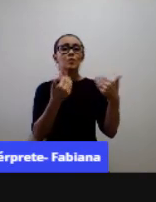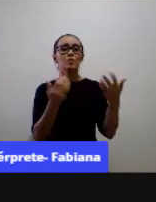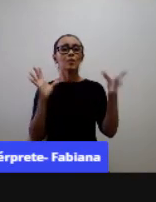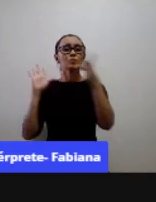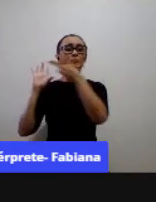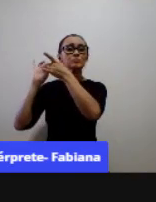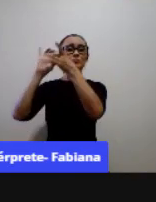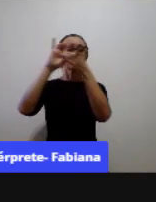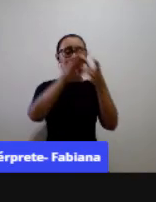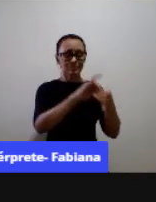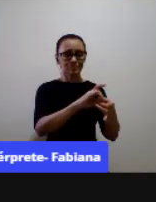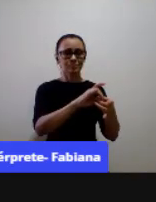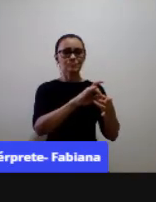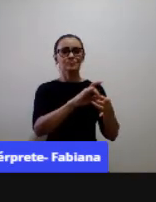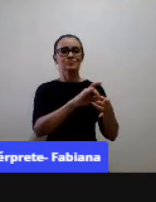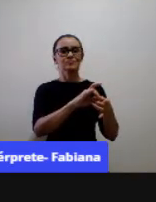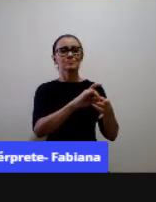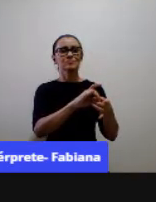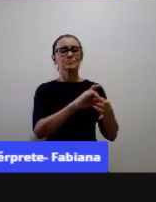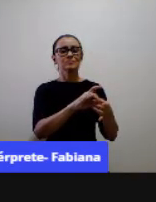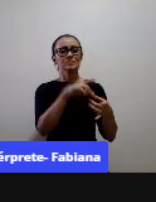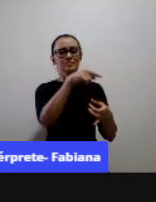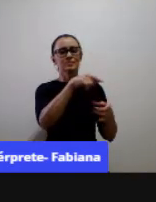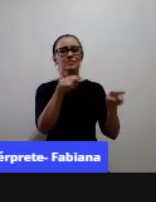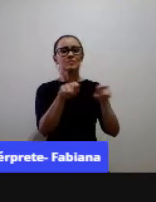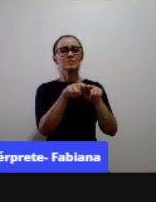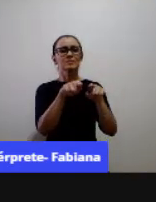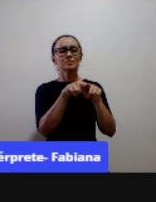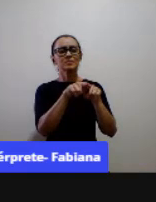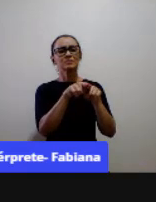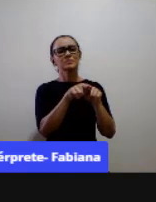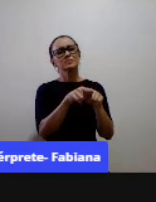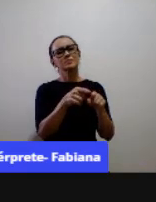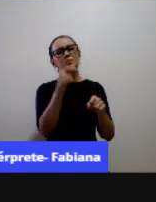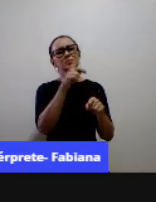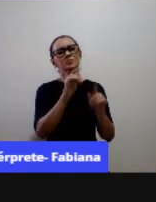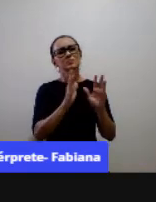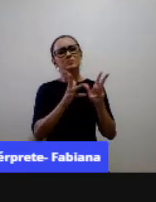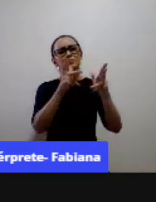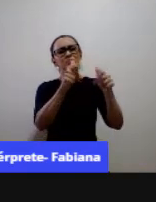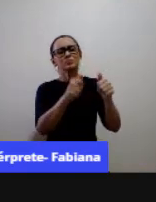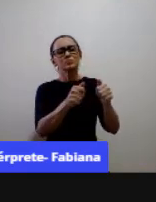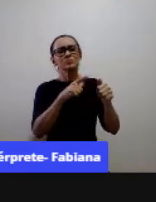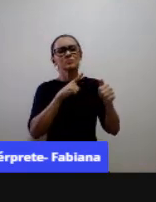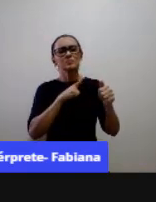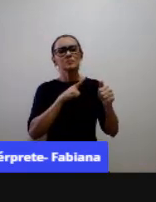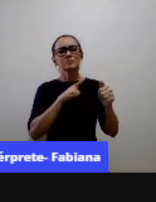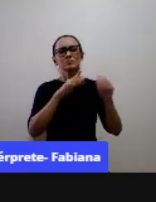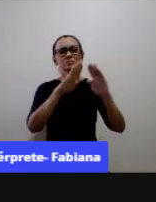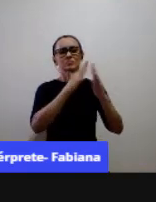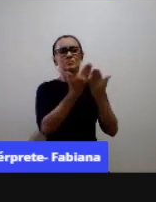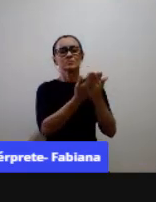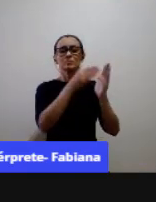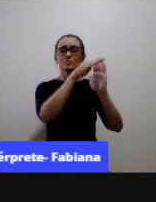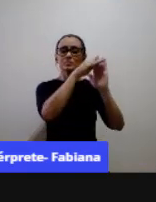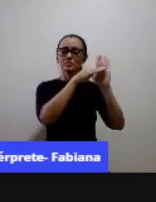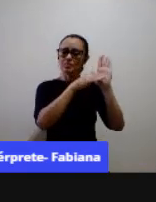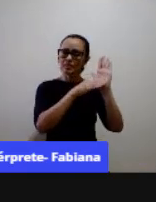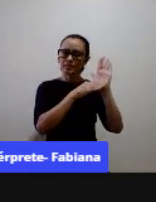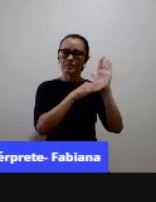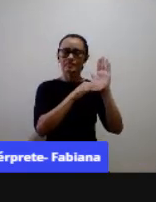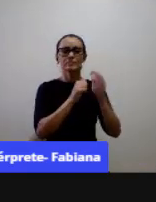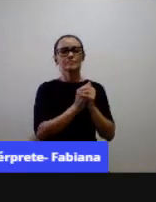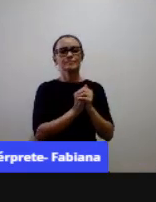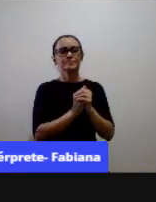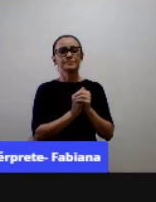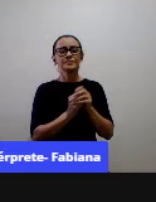questão do histórico da escolaridade dessa criança. Ele já houve uma outra situação onde essa criança esteve dentro de